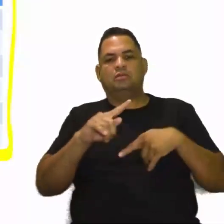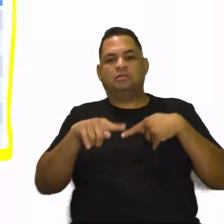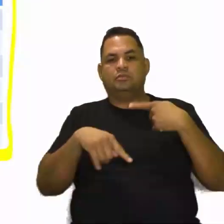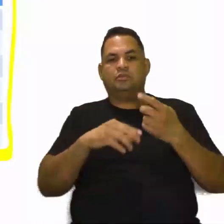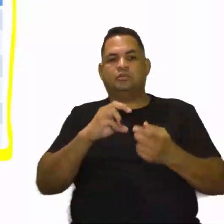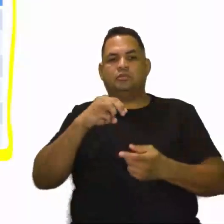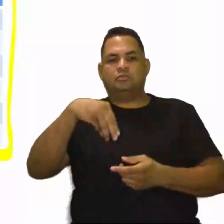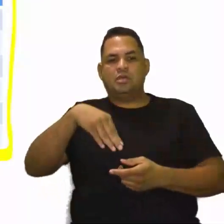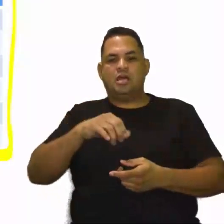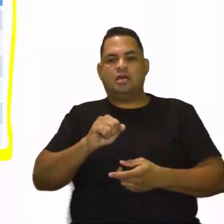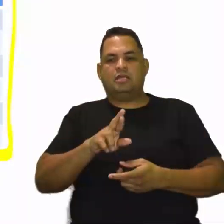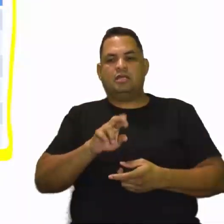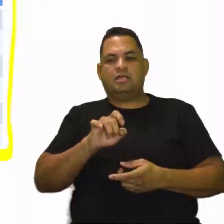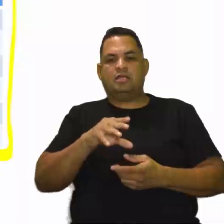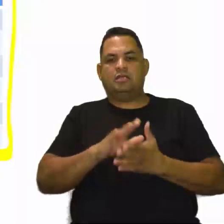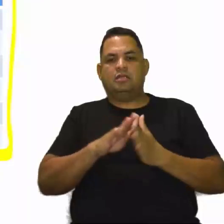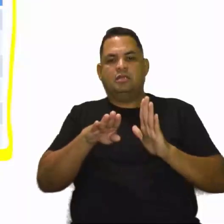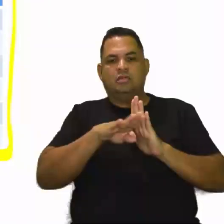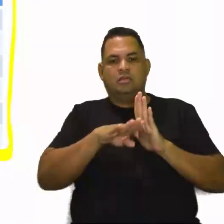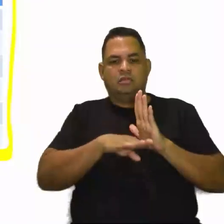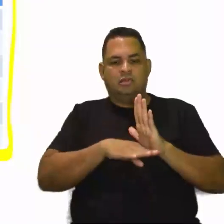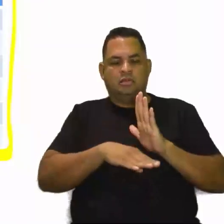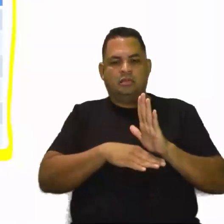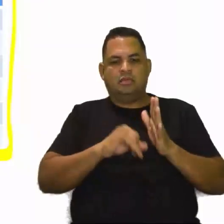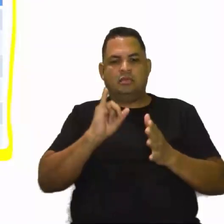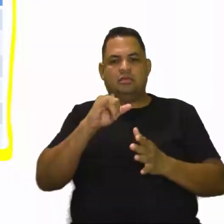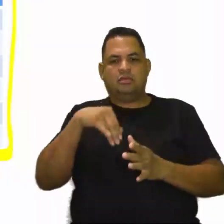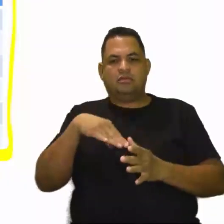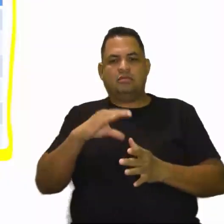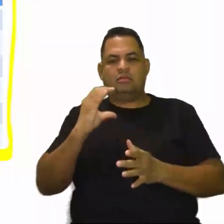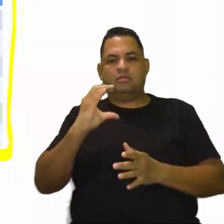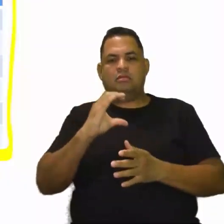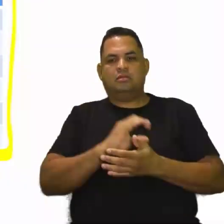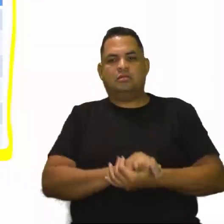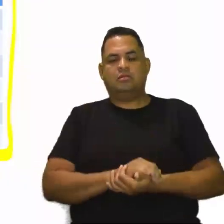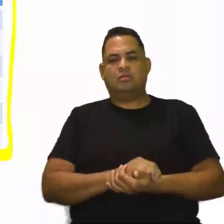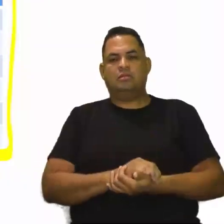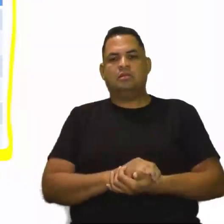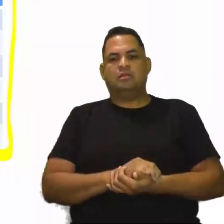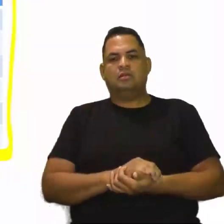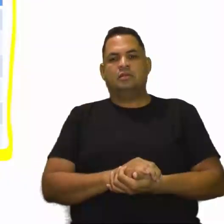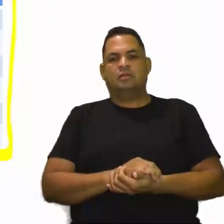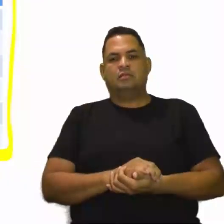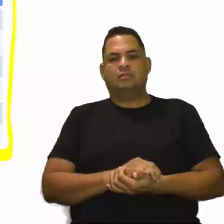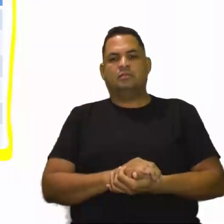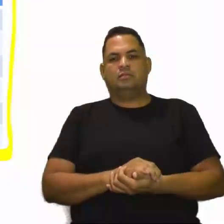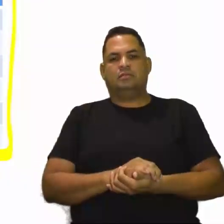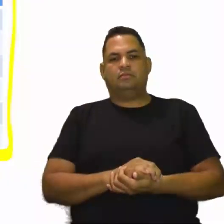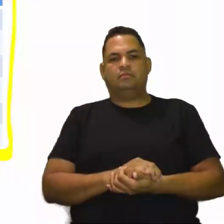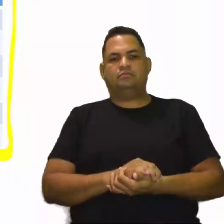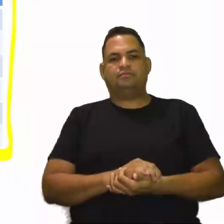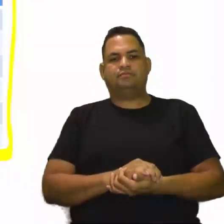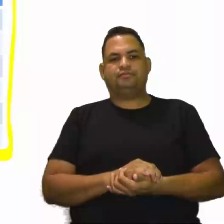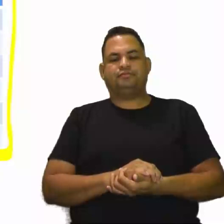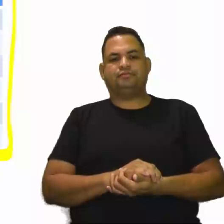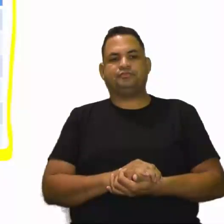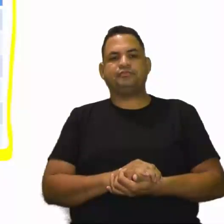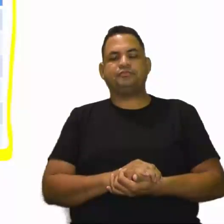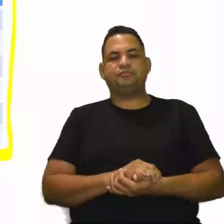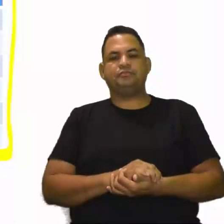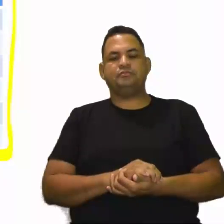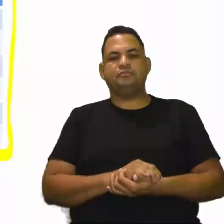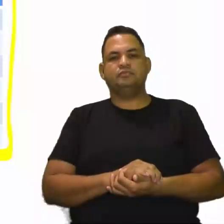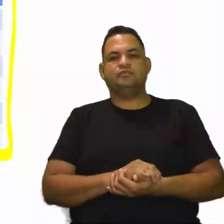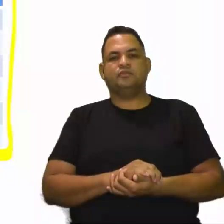Marina. A classificação do IMC. Paulo, Ana e Marina. Então, vamos lá. Vamos